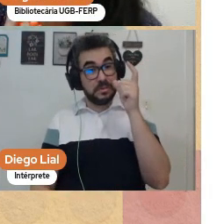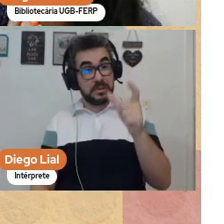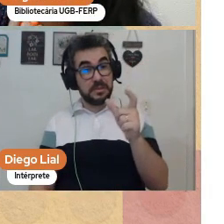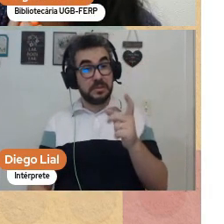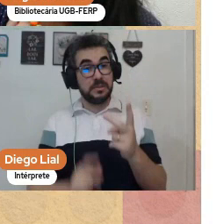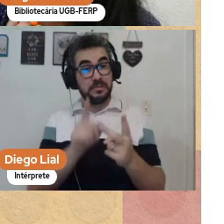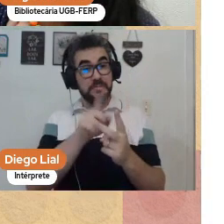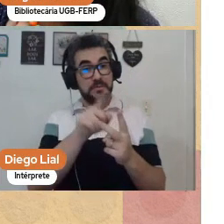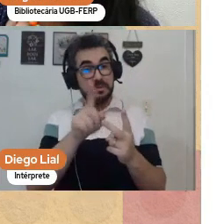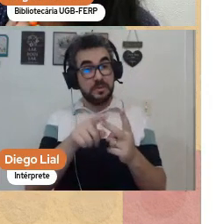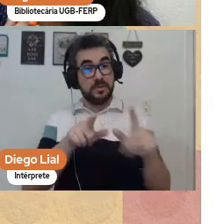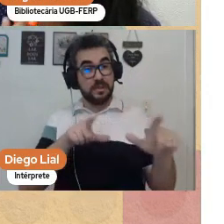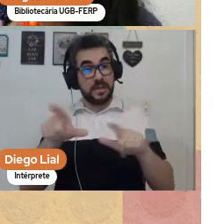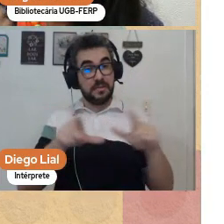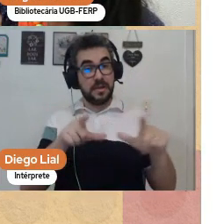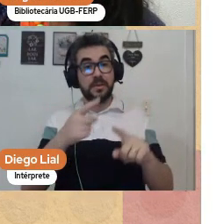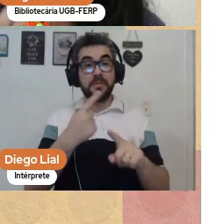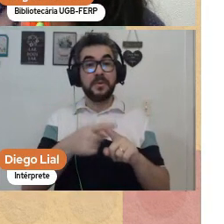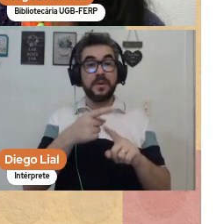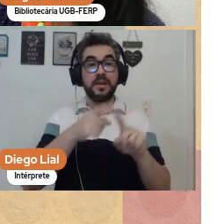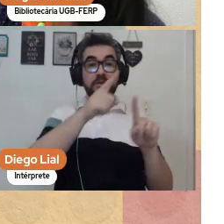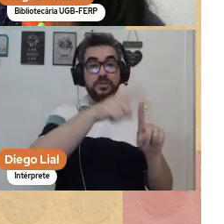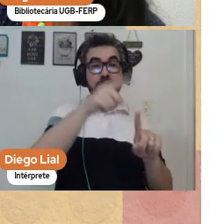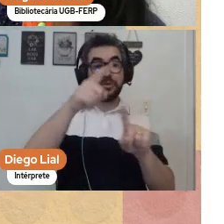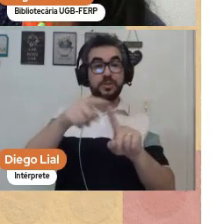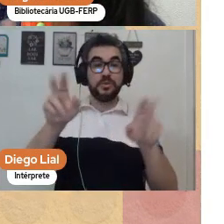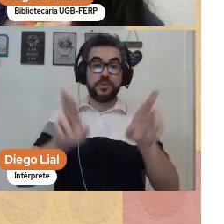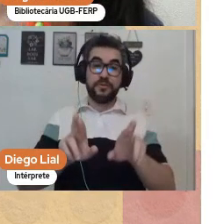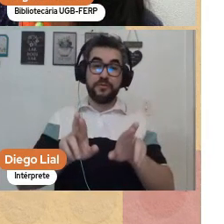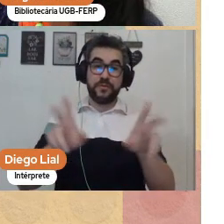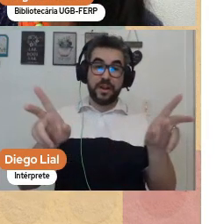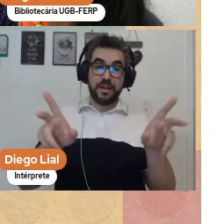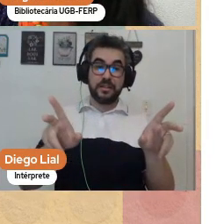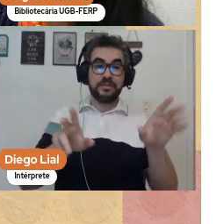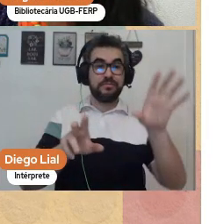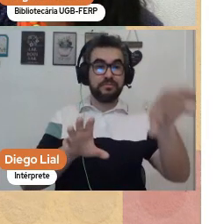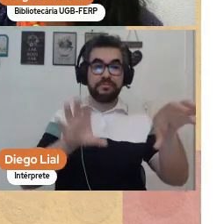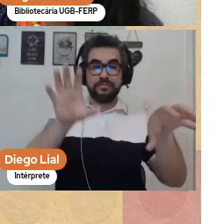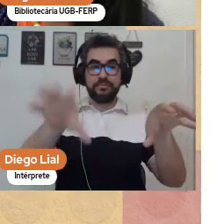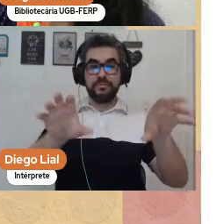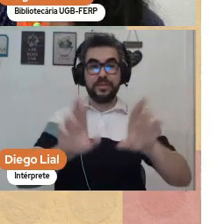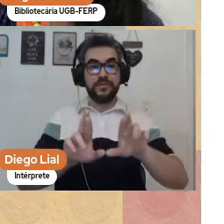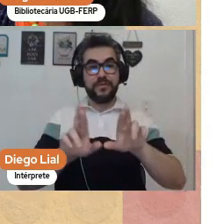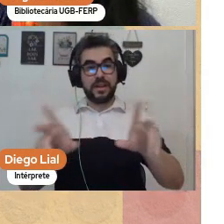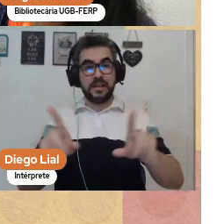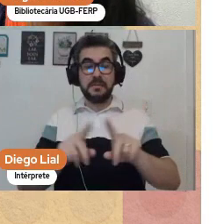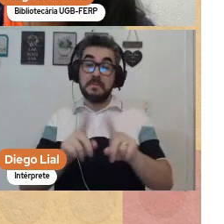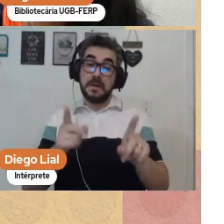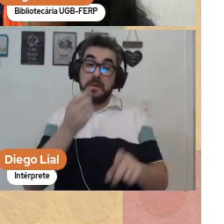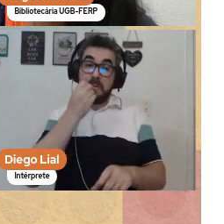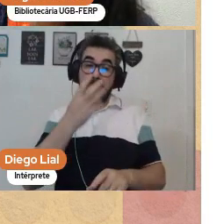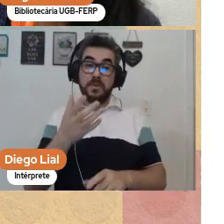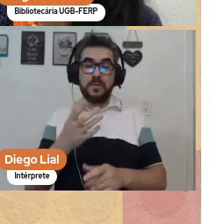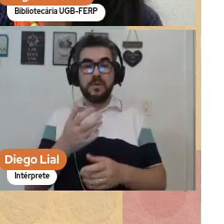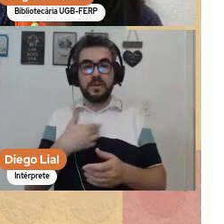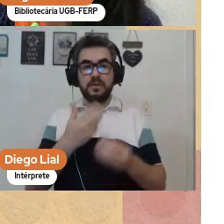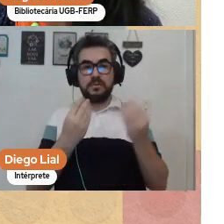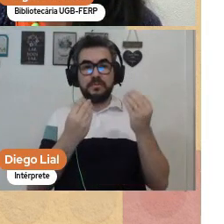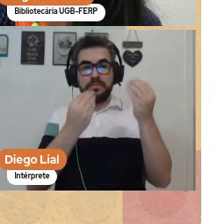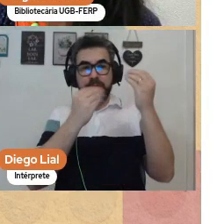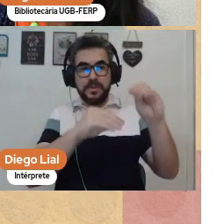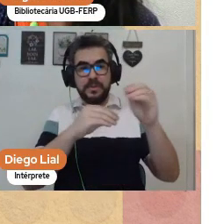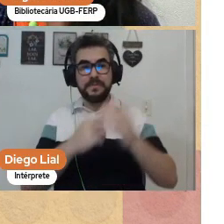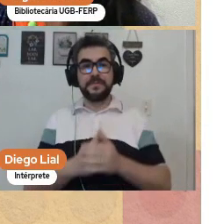pela apropriação de onde eles estão. Mas eu achei válido deixar aqui, quem quiser consultar. E sobre a Fiocruz, né, que tem o seu programa